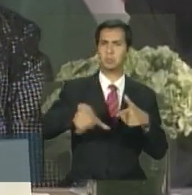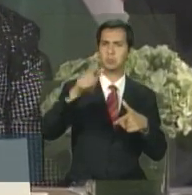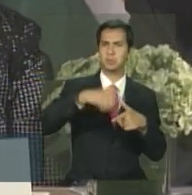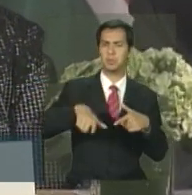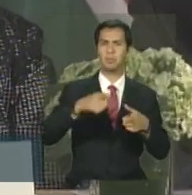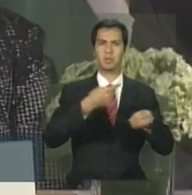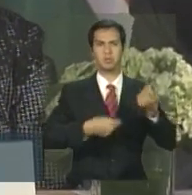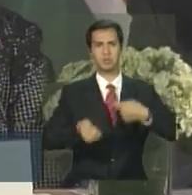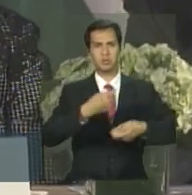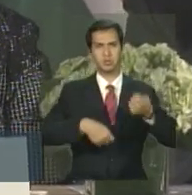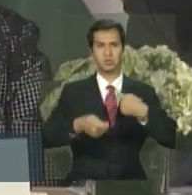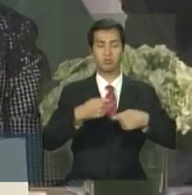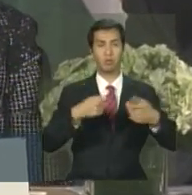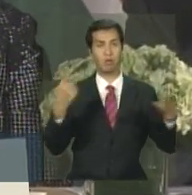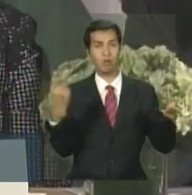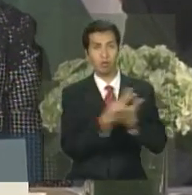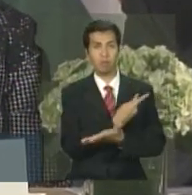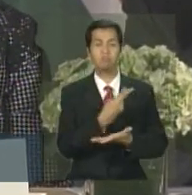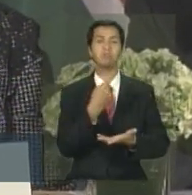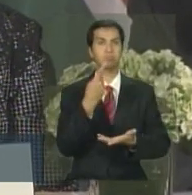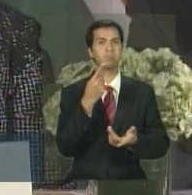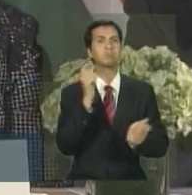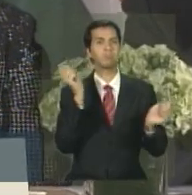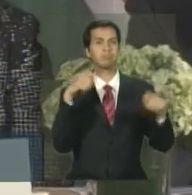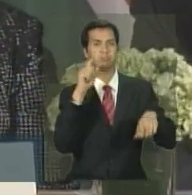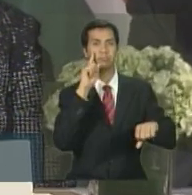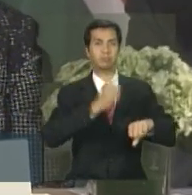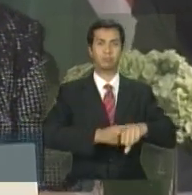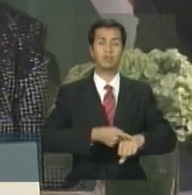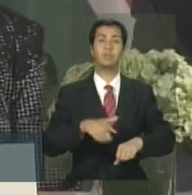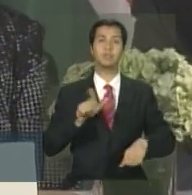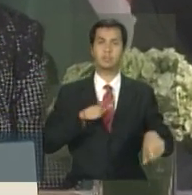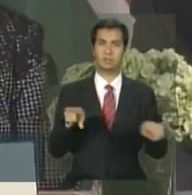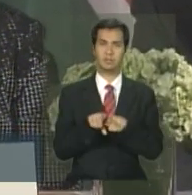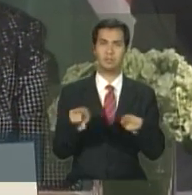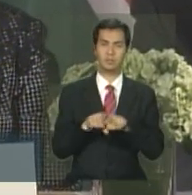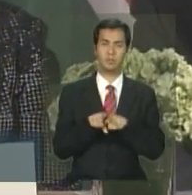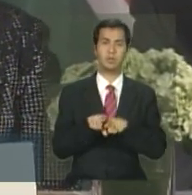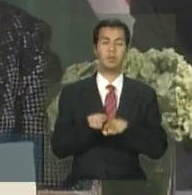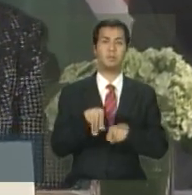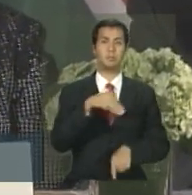problemas de gestão quando ocorrem. Contamos com o Ministério Público,